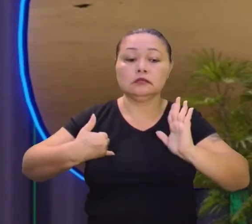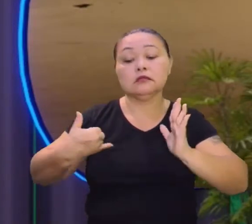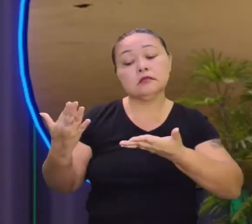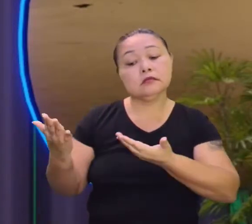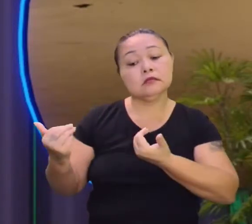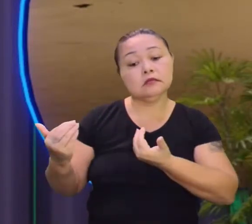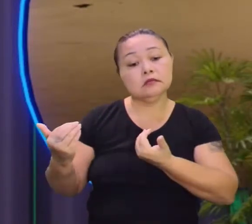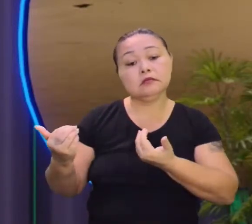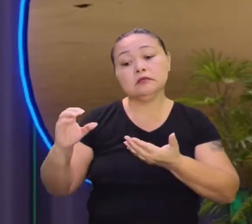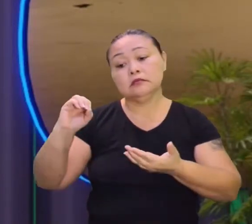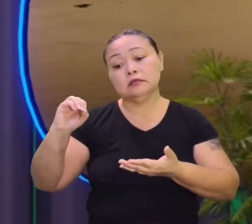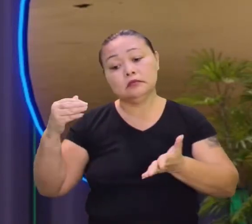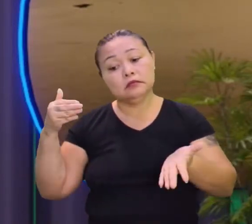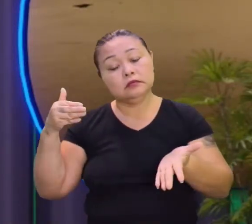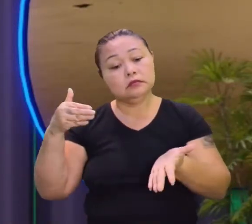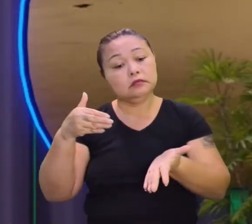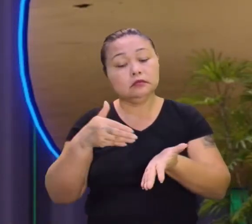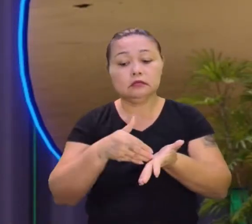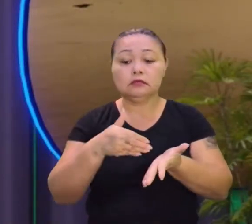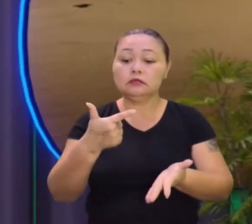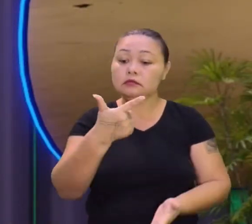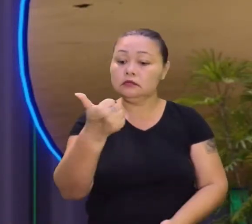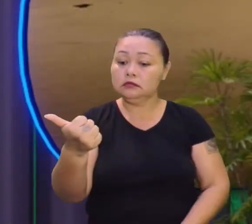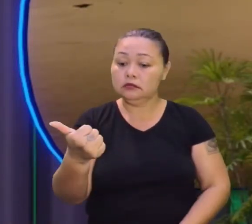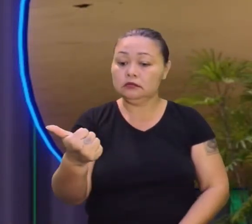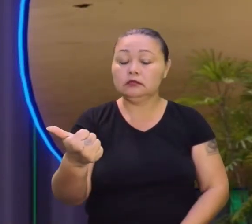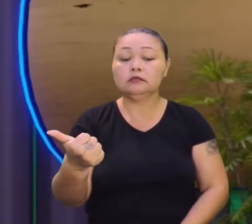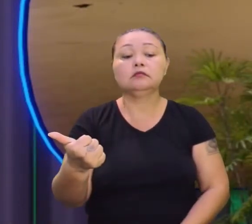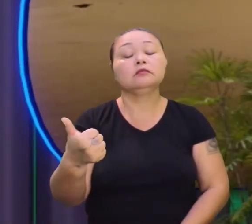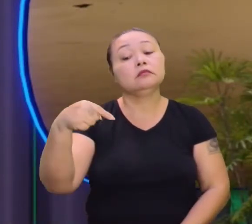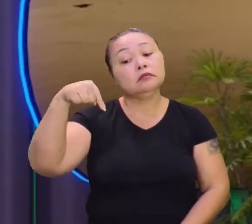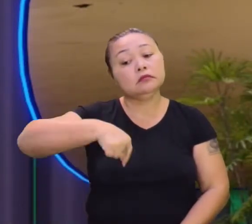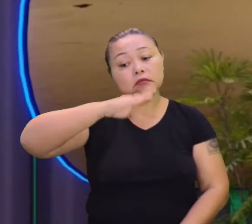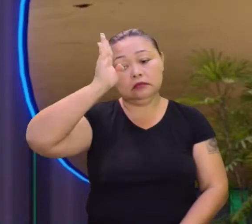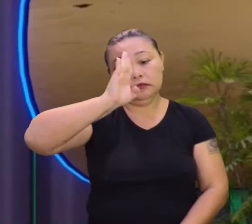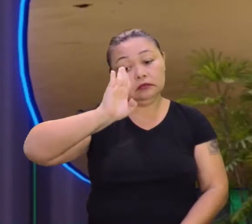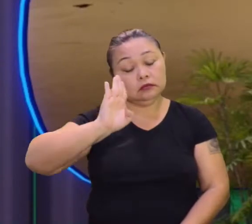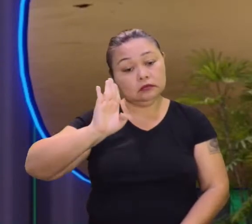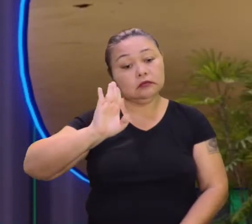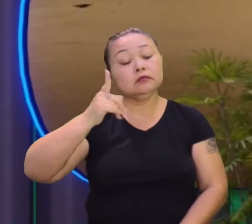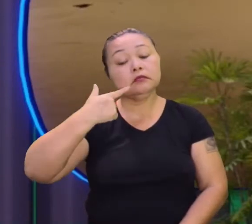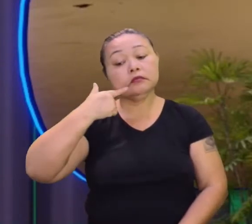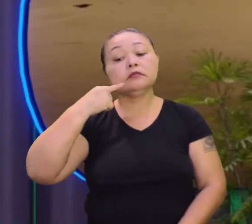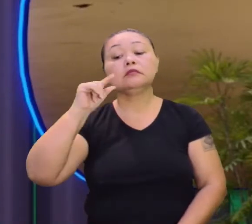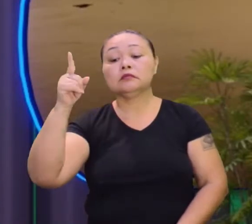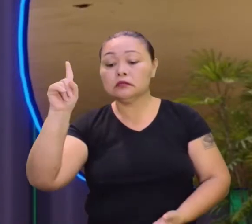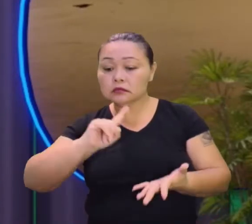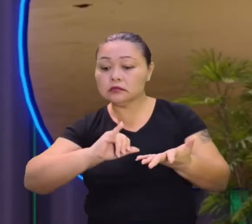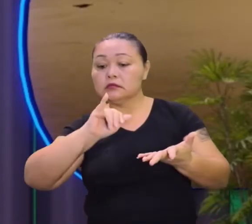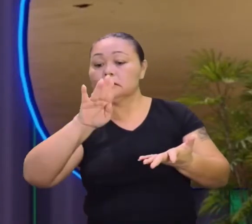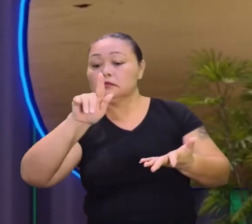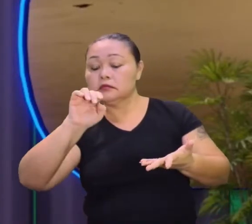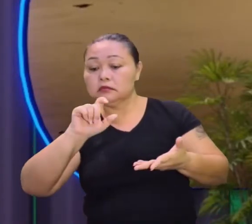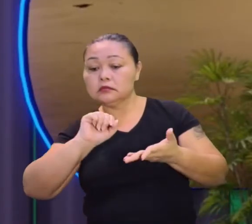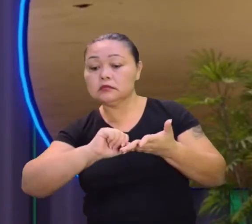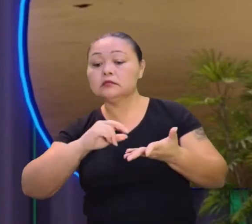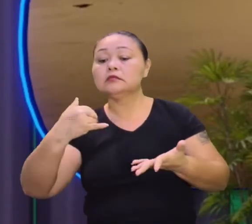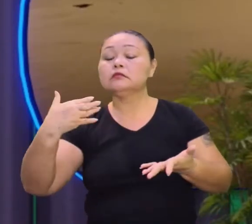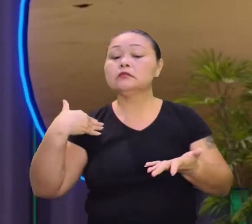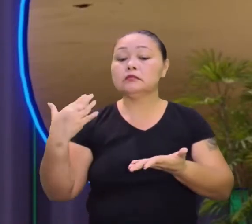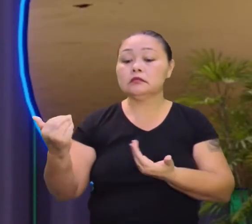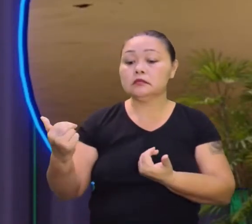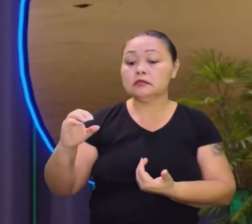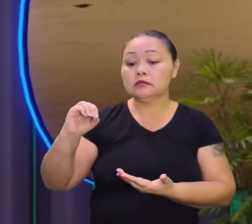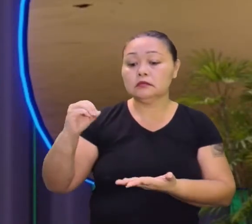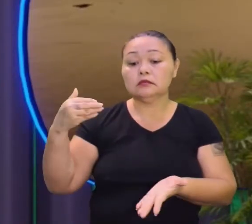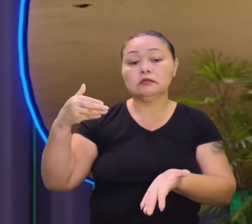de jovens de 0 até 21 anos. Aqui no Brasil, ainda de acordo com o IBGE, a população de